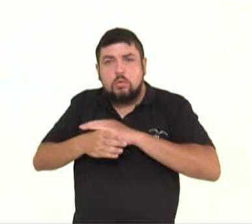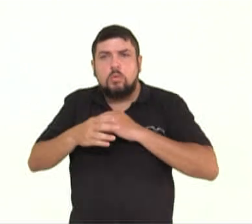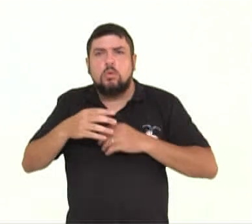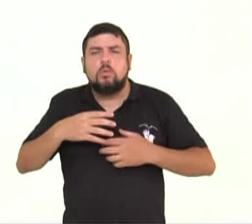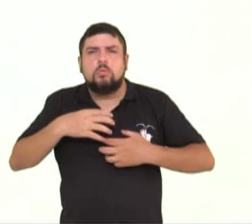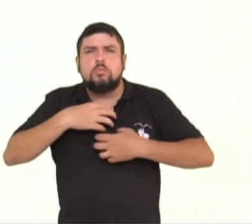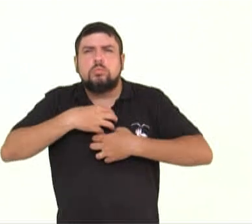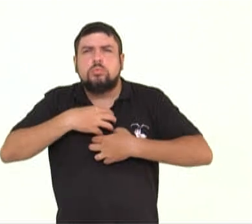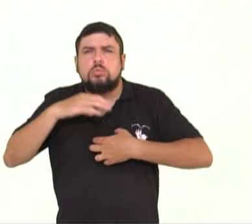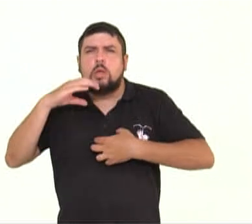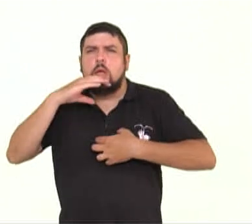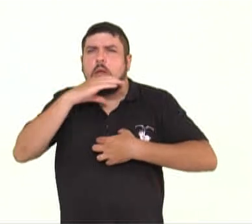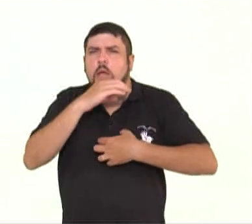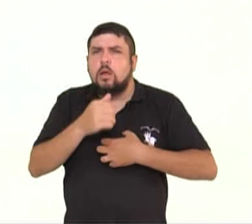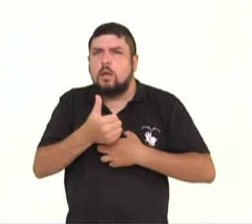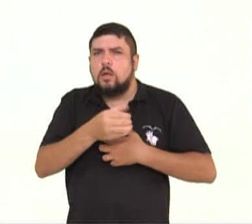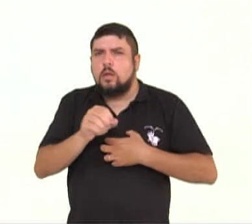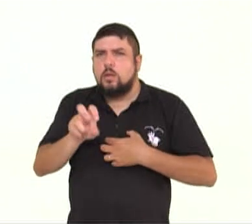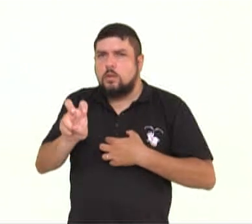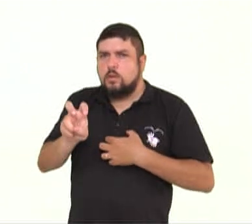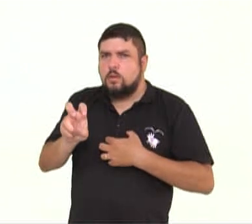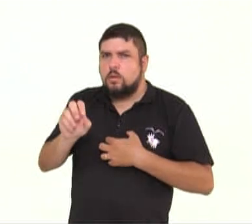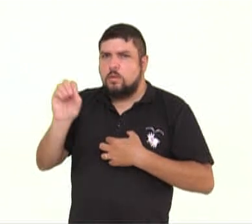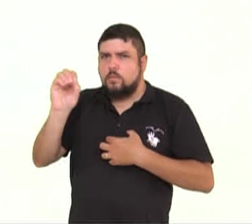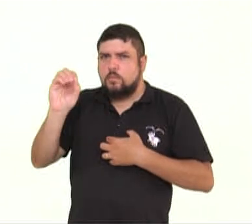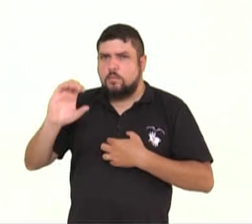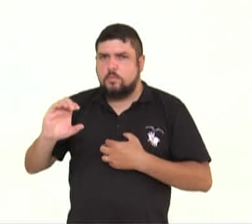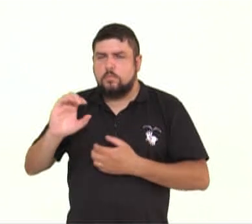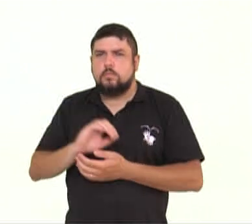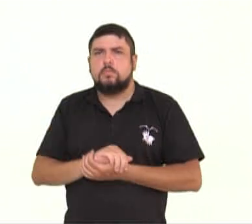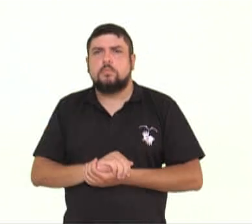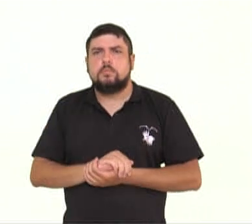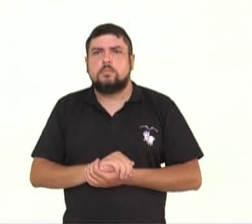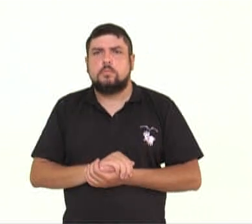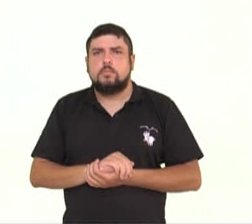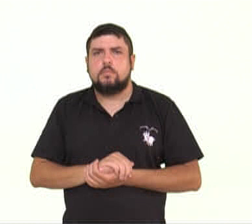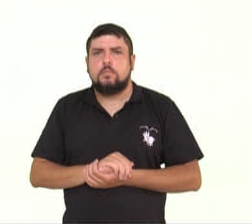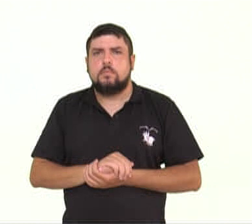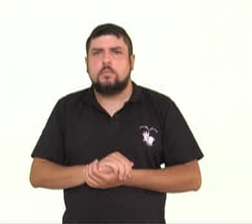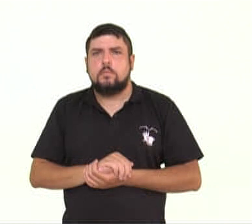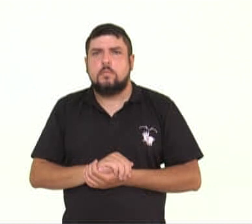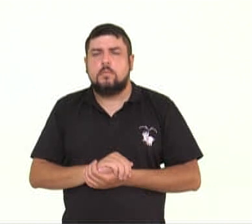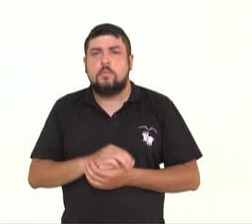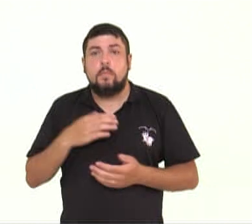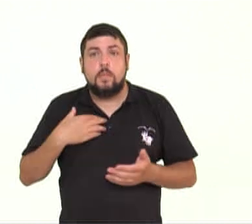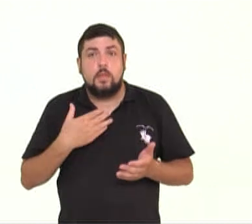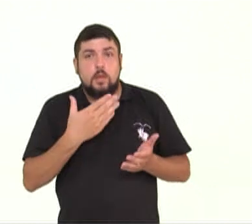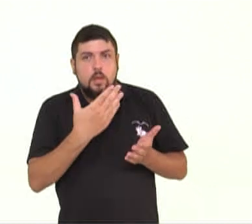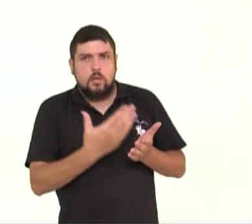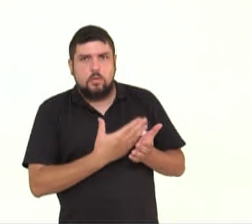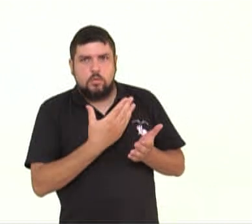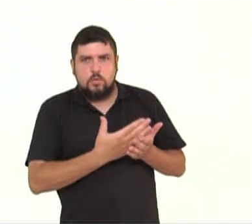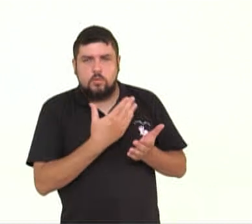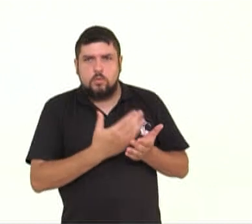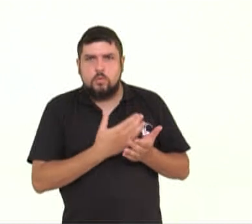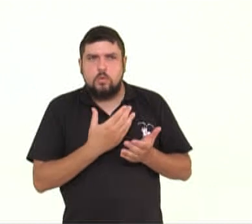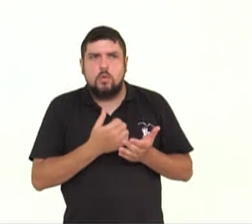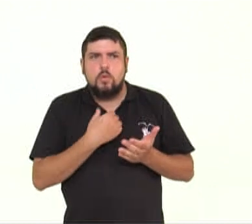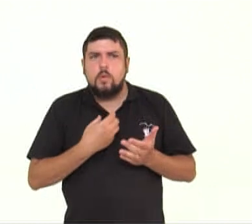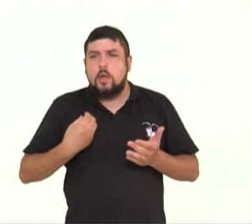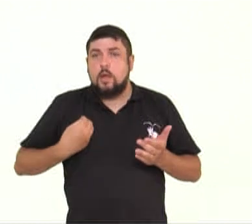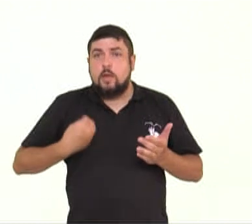minutos. Uma outra situação. Em um livro chamado A Vida no Limite, A Ciência da Sobrevivência, a